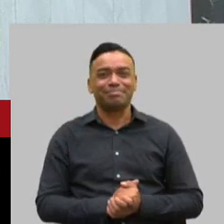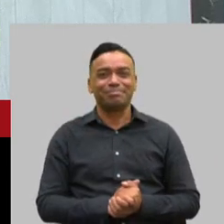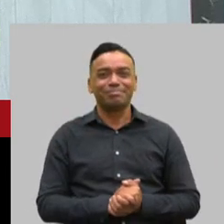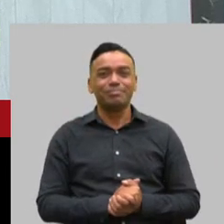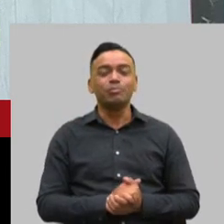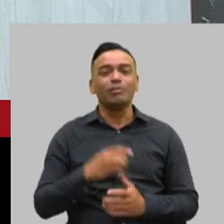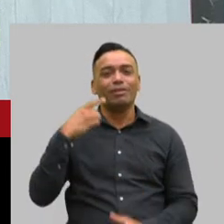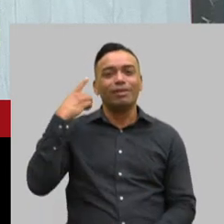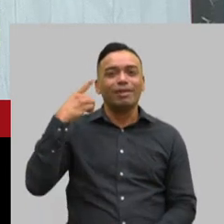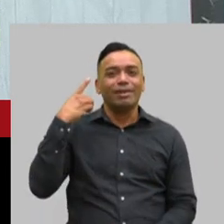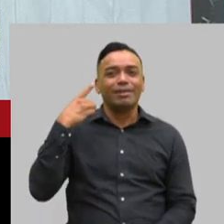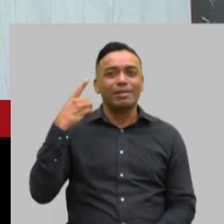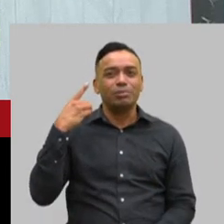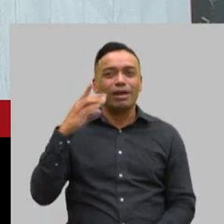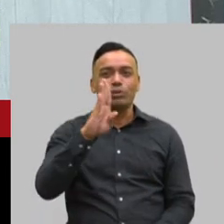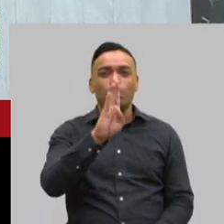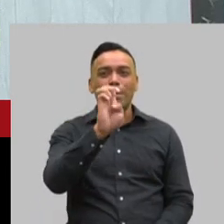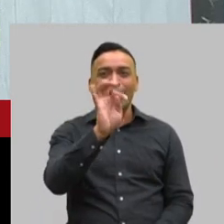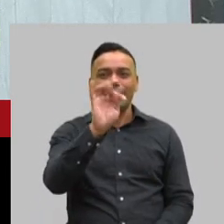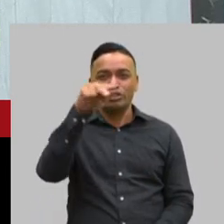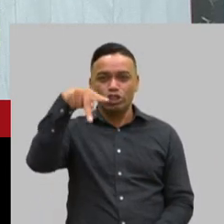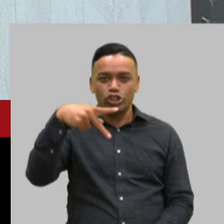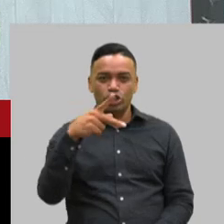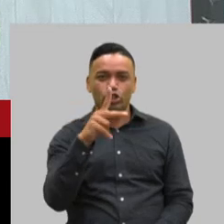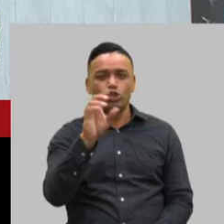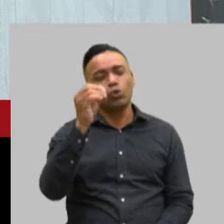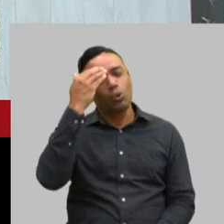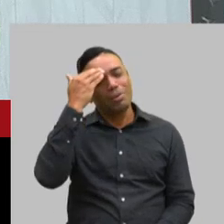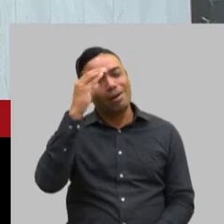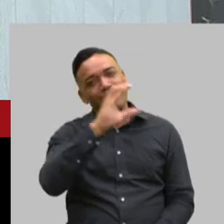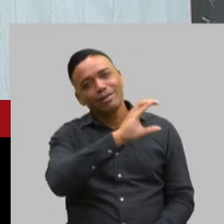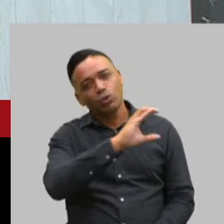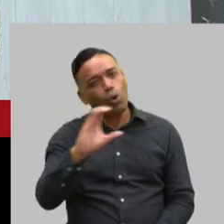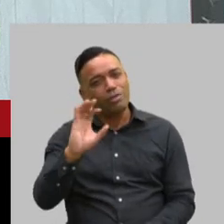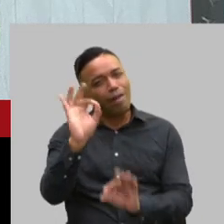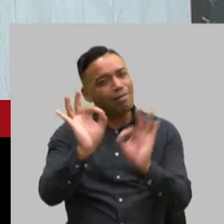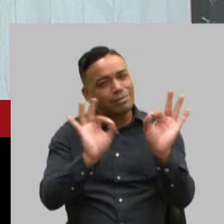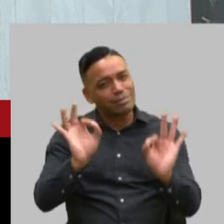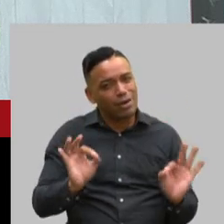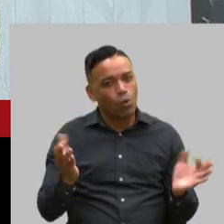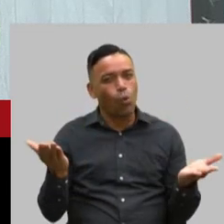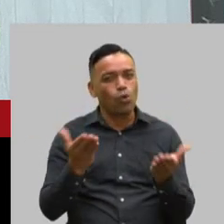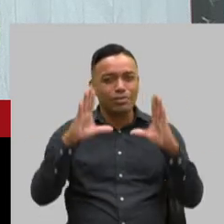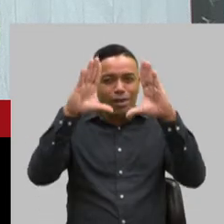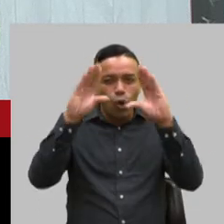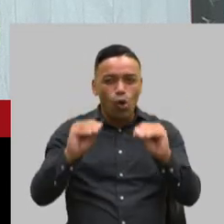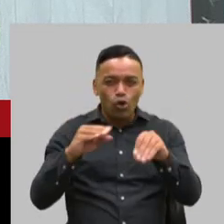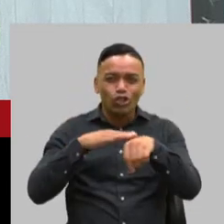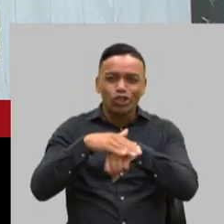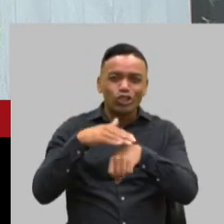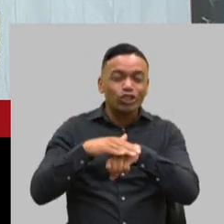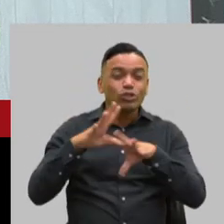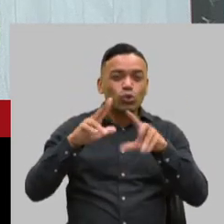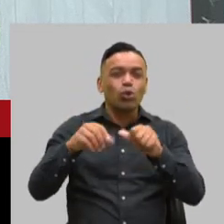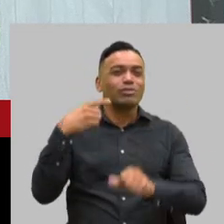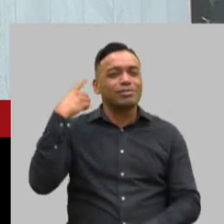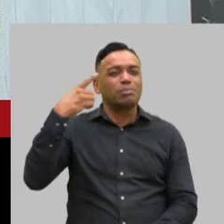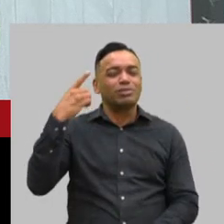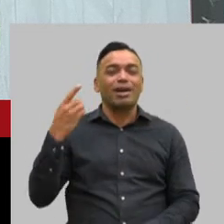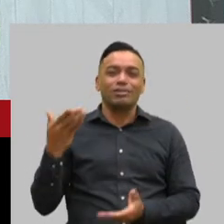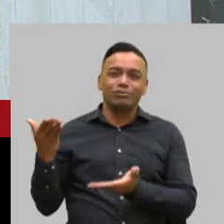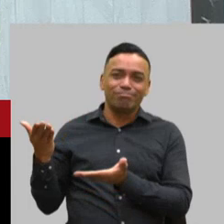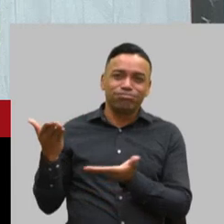Deputado Betinho, obrigado pela coordenação desse trabalho dessa noite, deputado Tadeu, a todos que vieram, a gente ainda vai